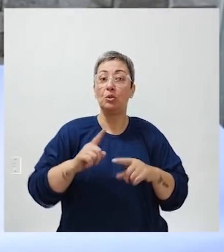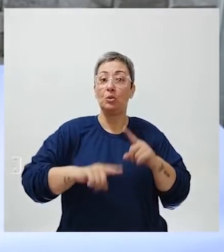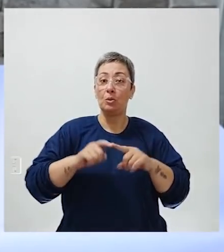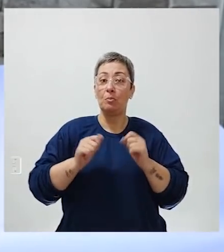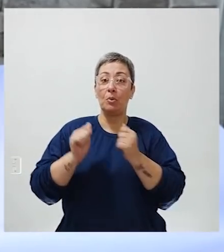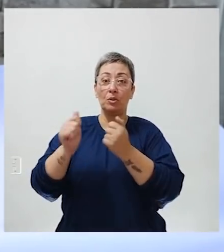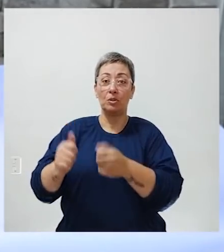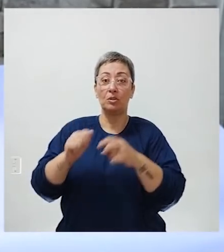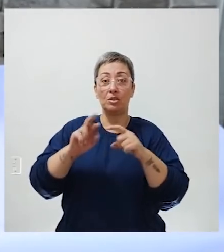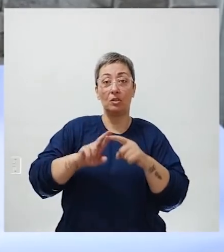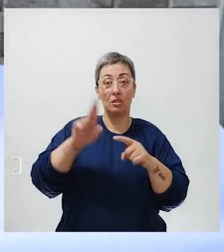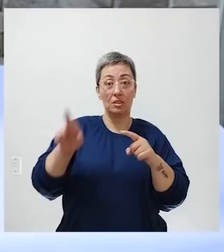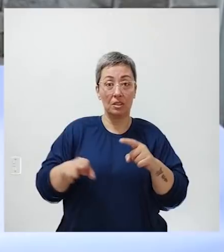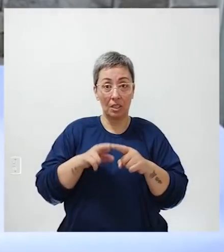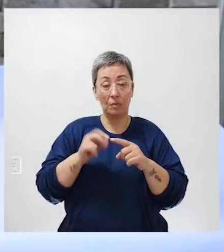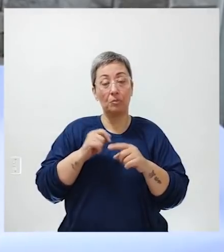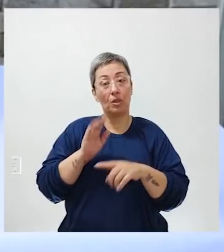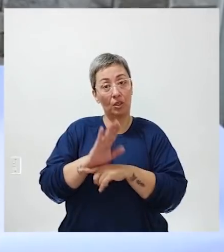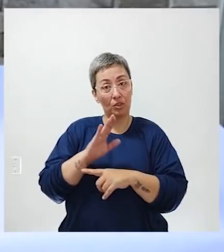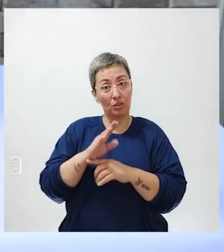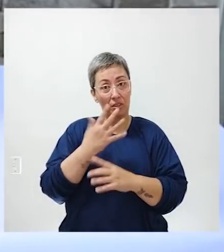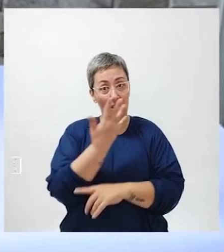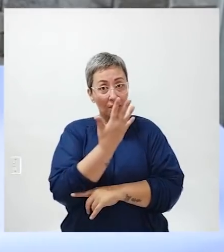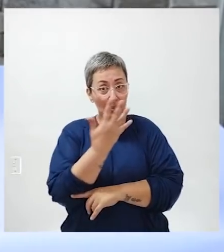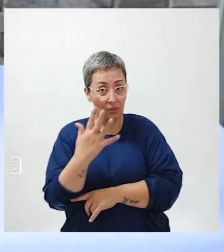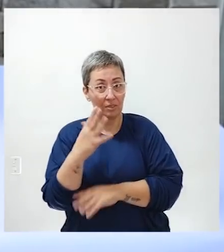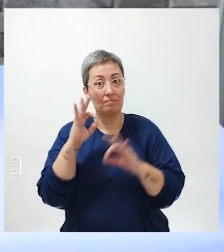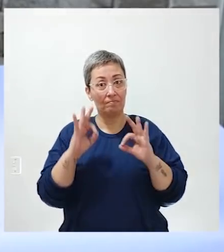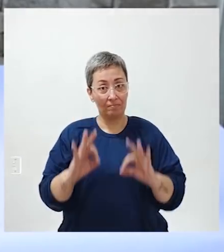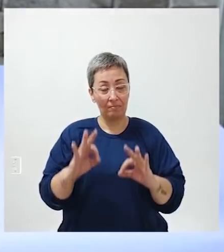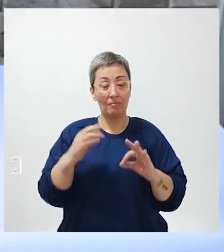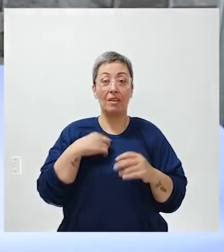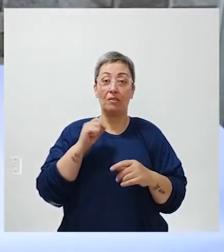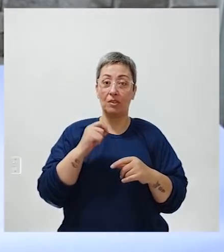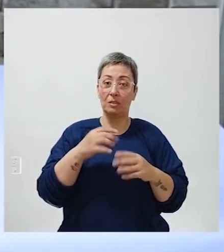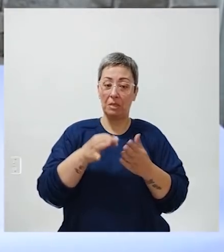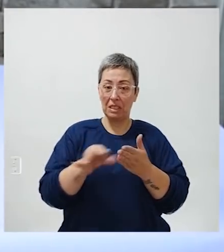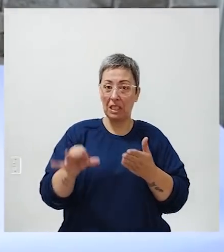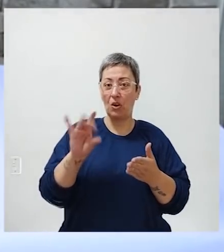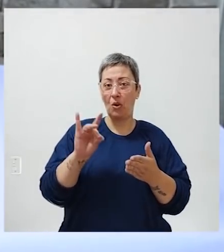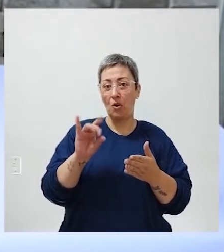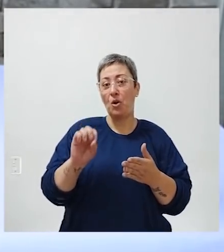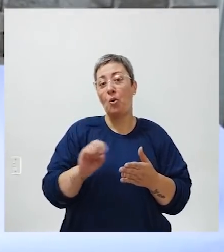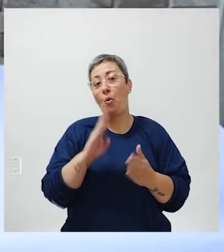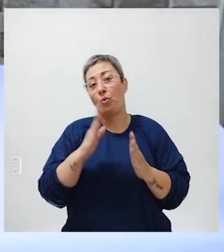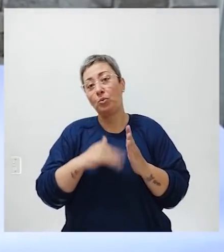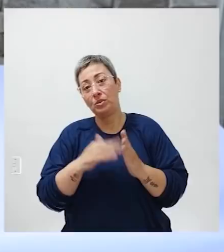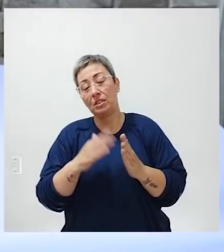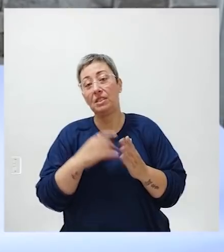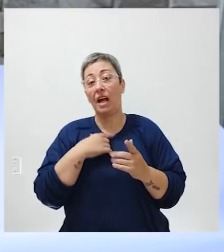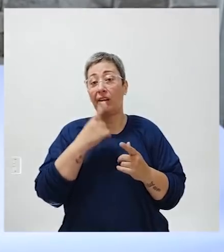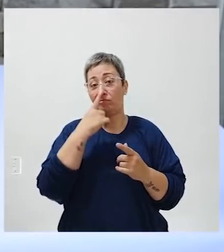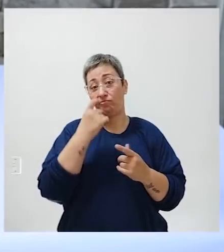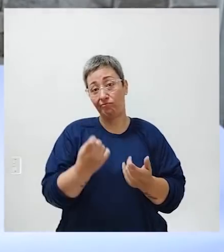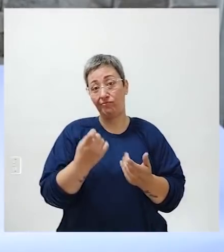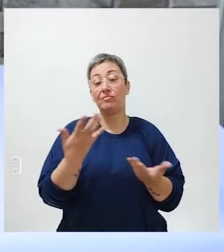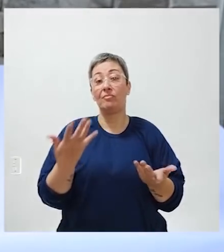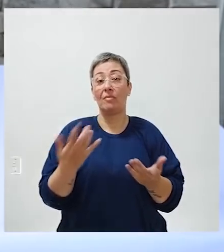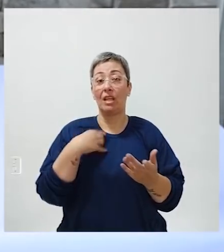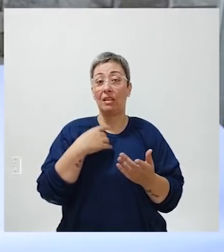esse material e coloca no reciclável para ajudar a nossa amiga natureza, não é? Se você passa durex ou tinta, isso